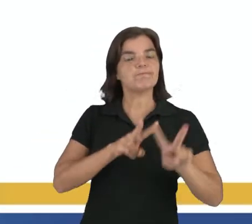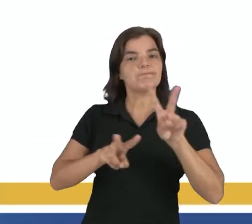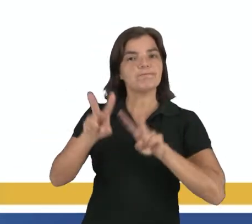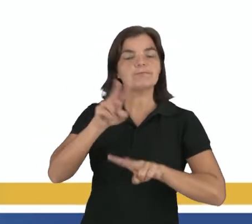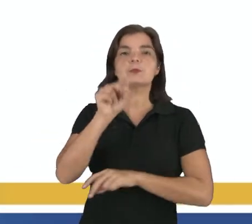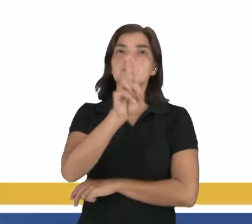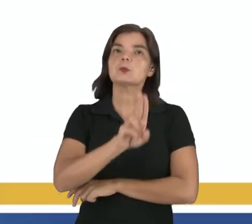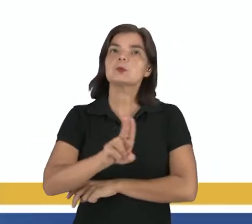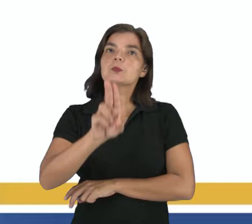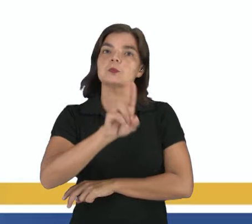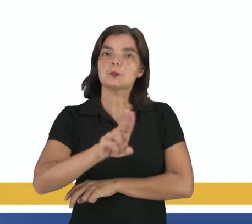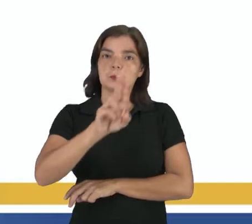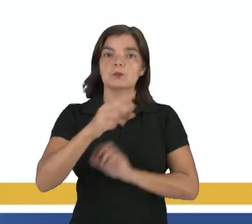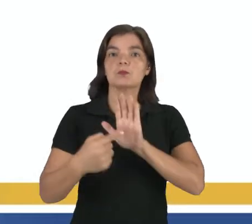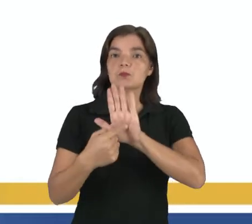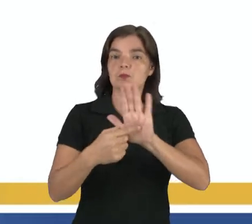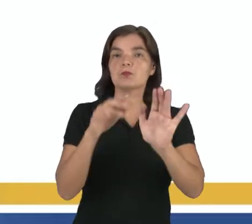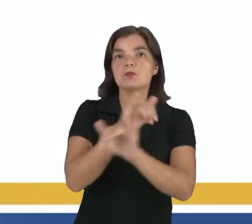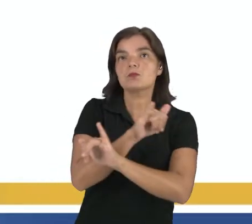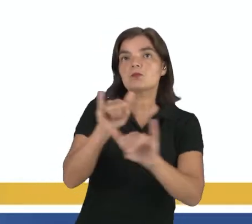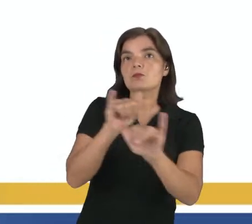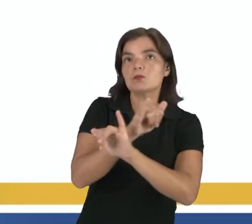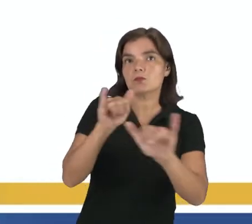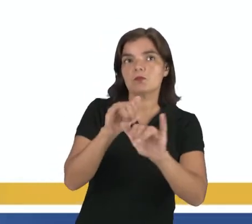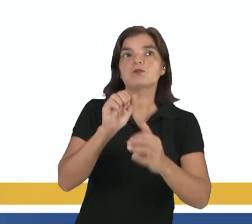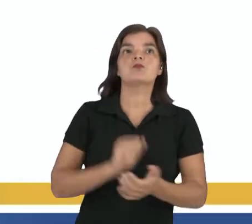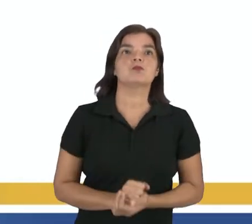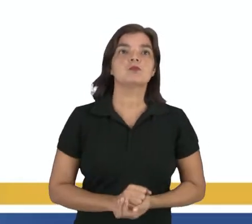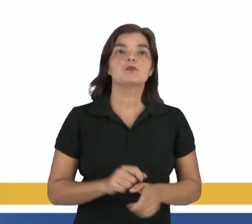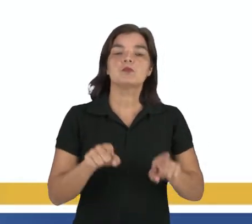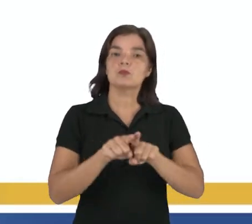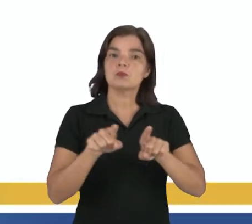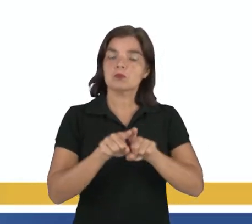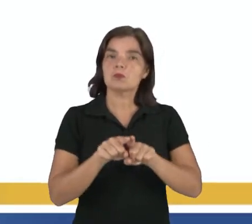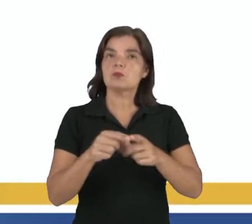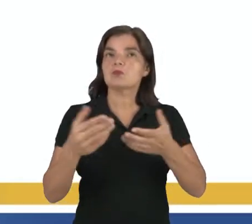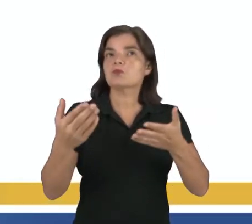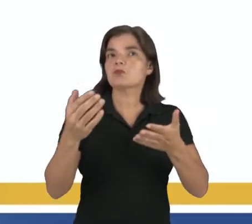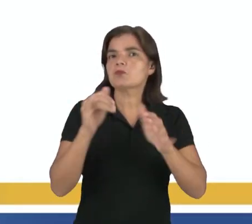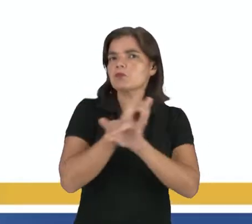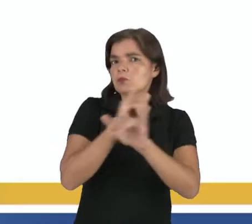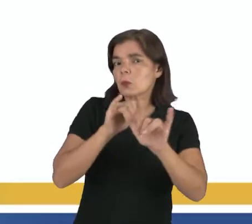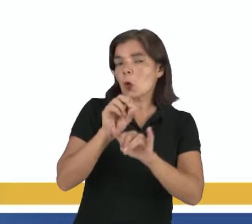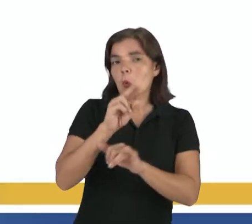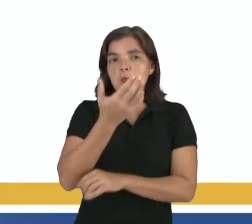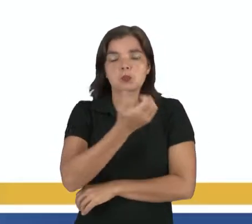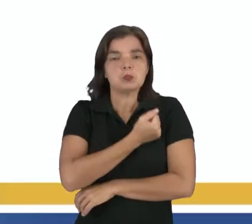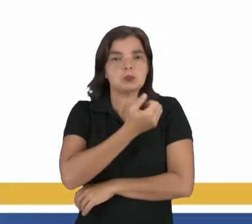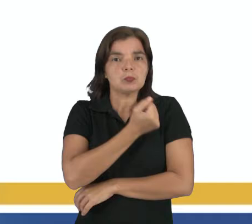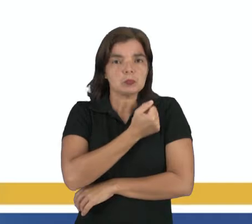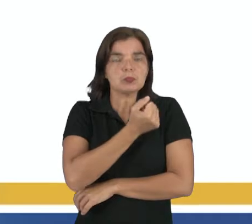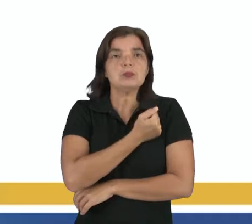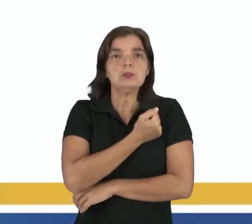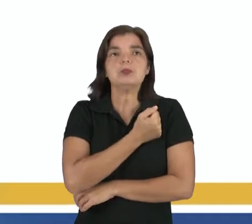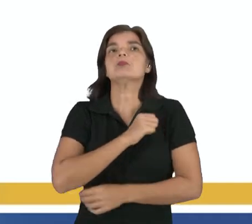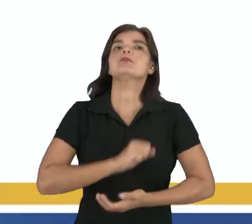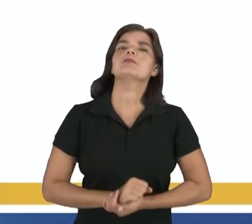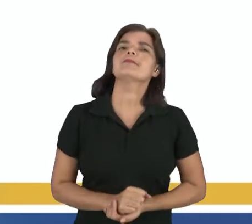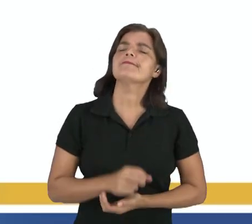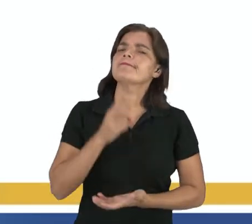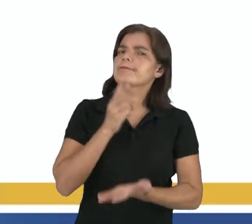visuais utilizadas para exibir dados, sejam eles sobre determinada informação ou valores